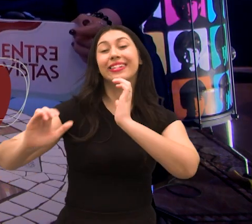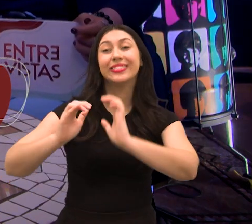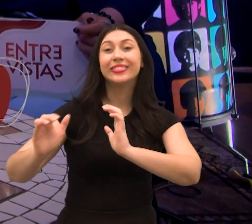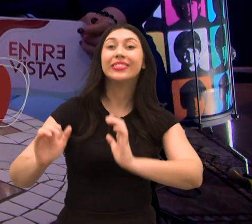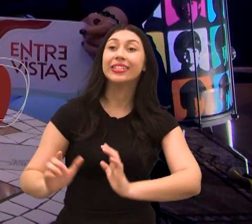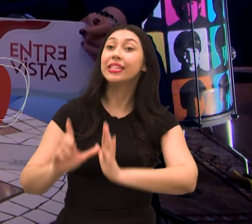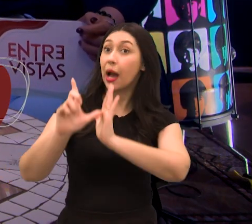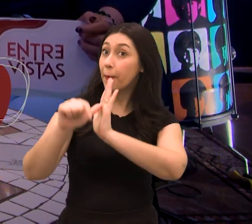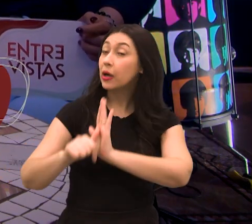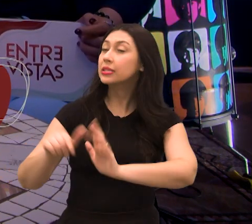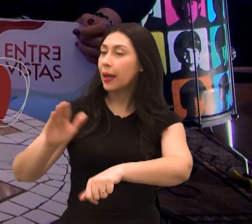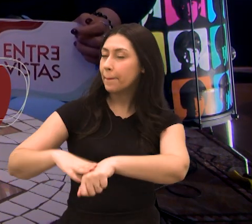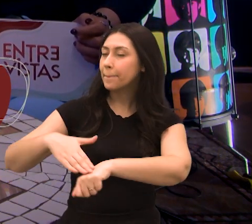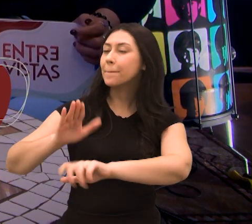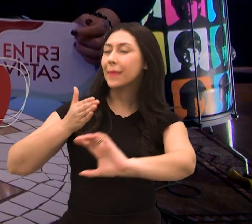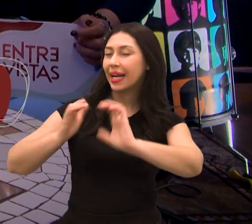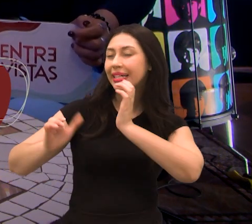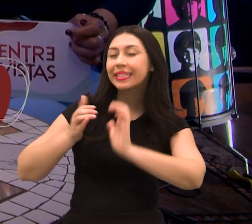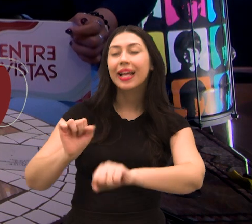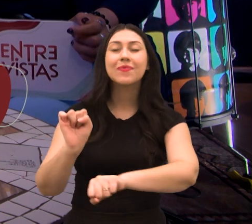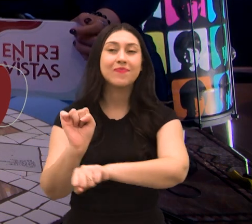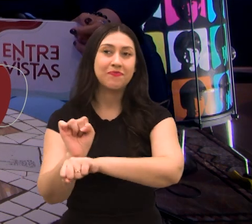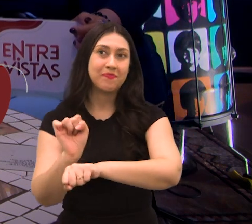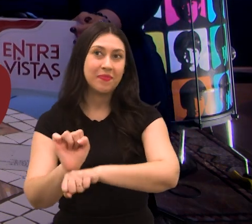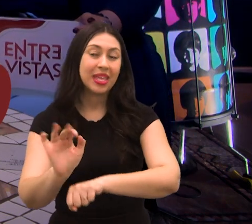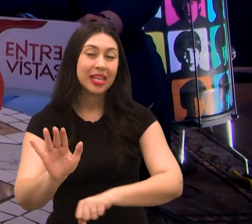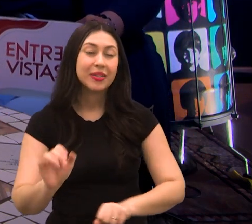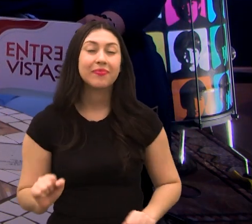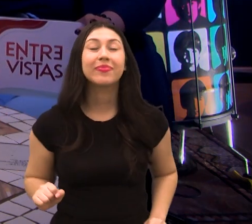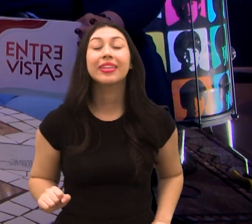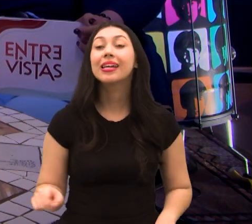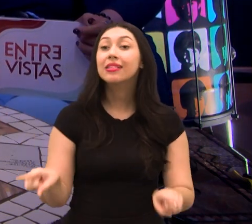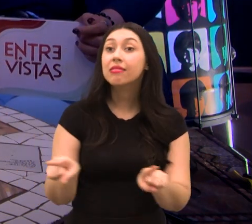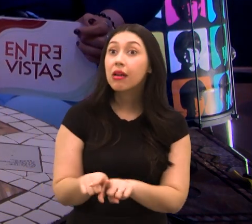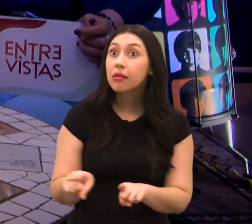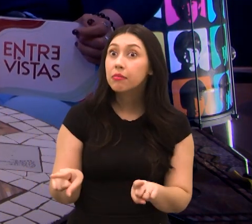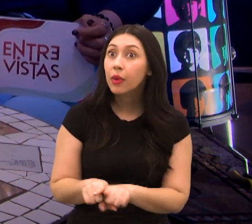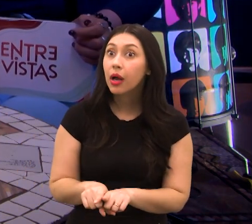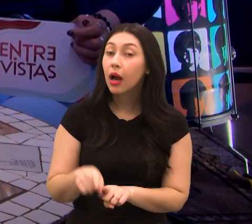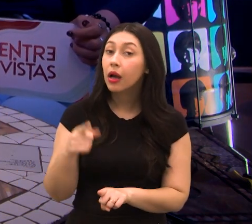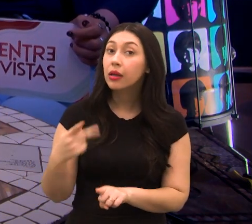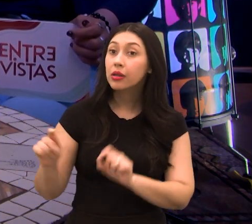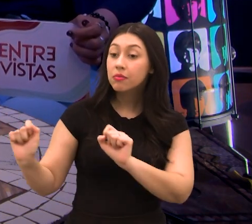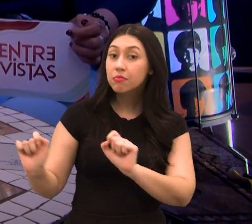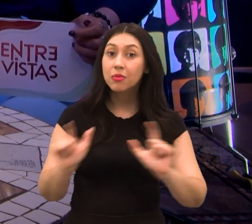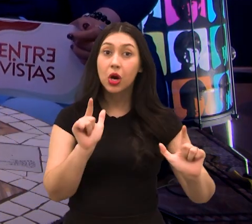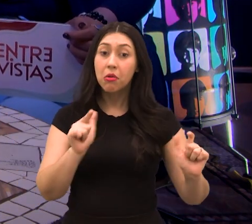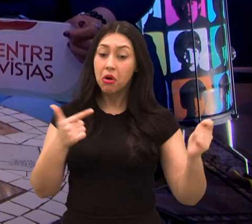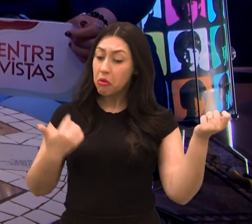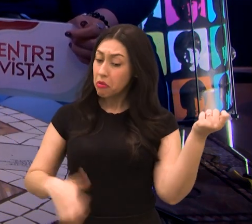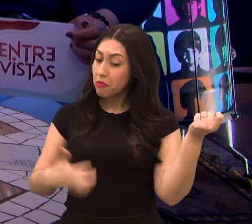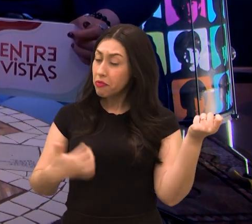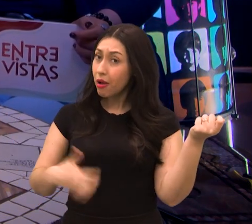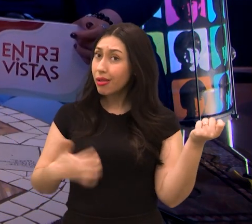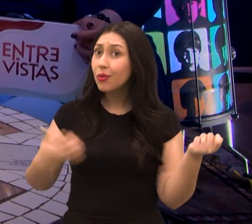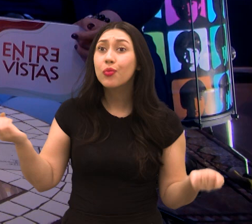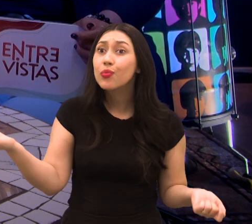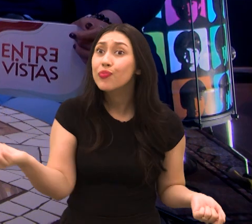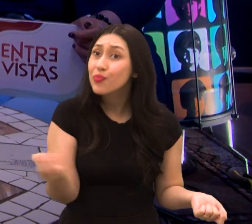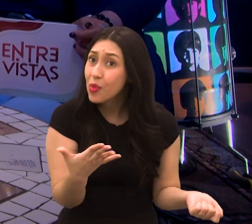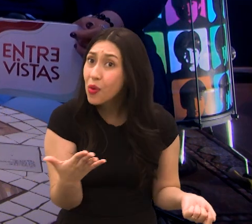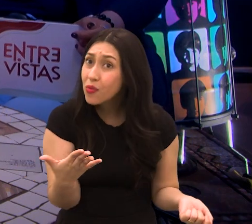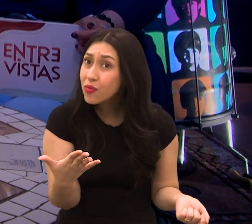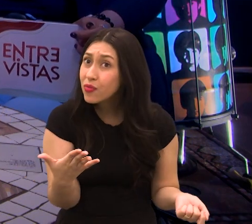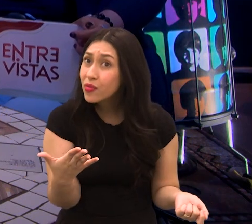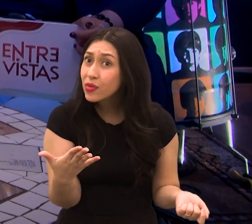cantando. A gente vai ter mais ele cantando lá pro final do programa, tá? Então fique por aí. E mais ainda, exclusivo aqui no nosso programa, o violão novinho